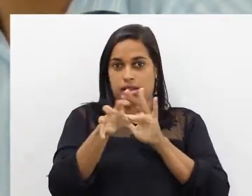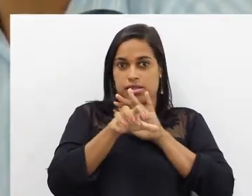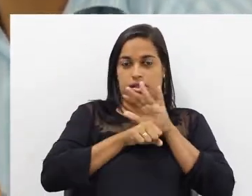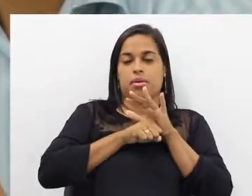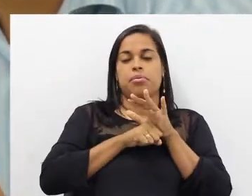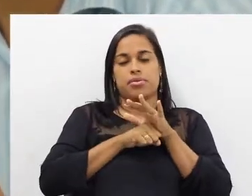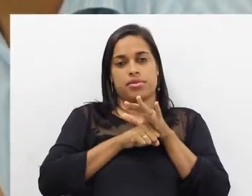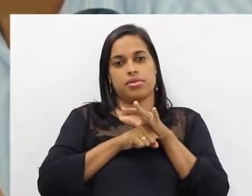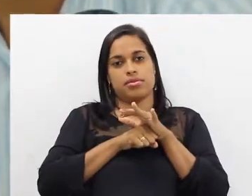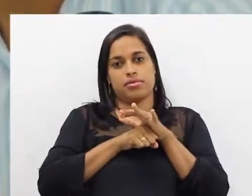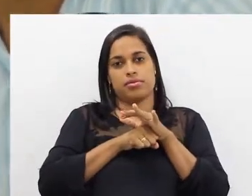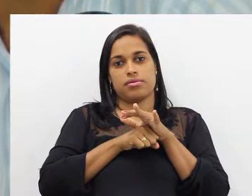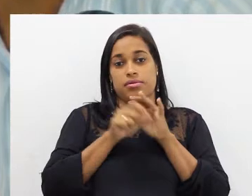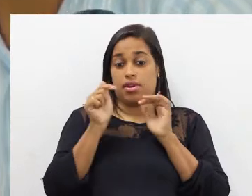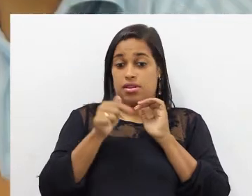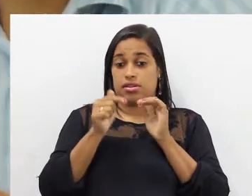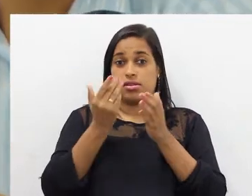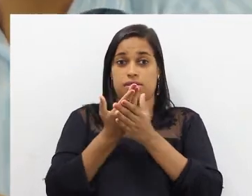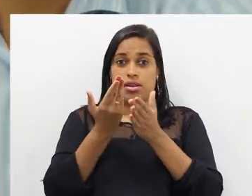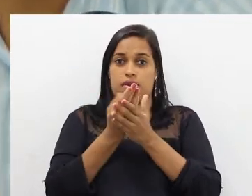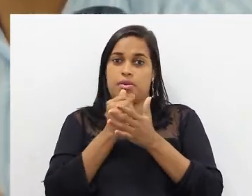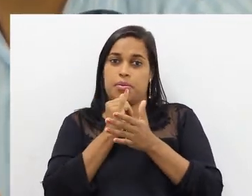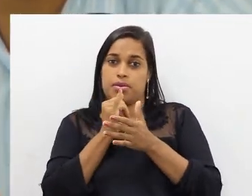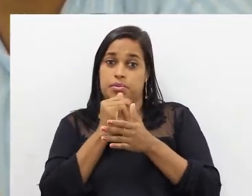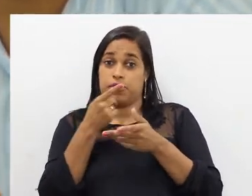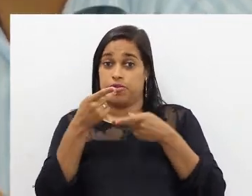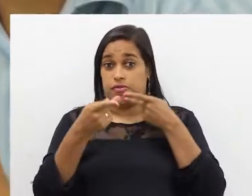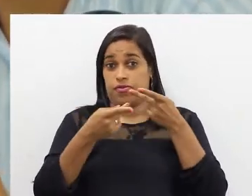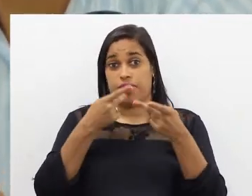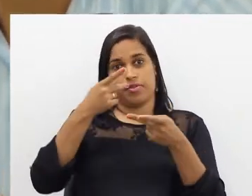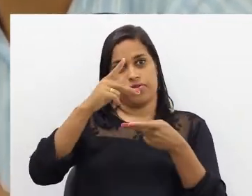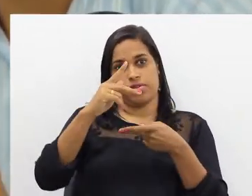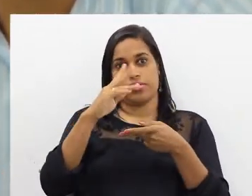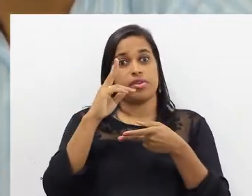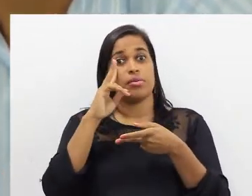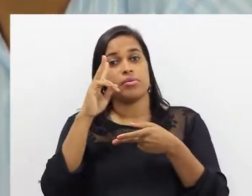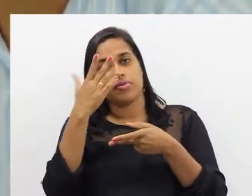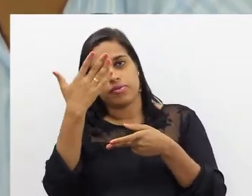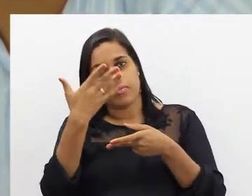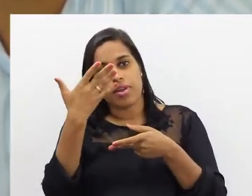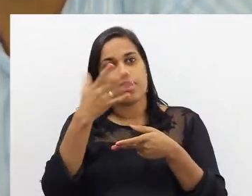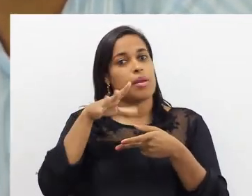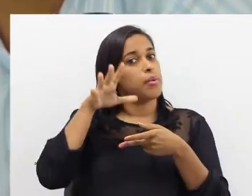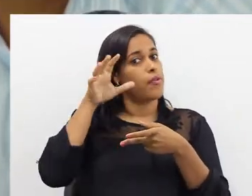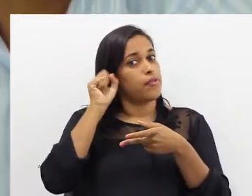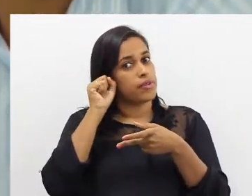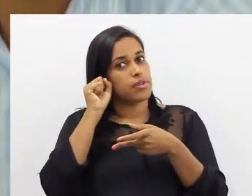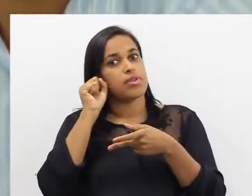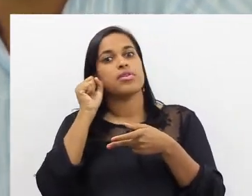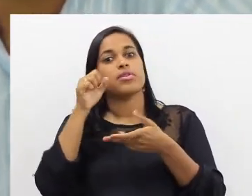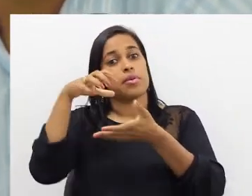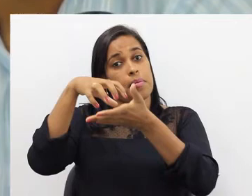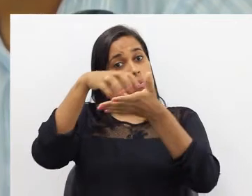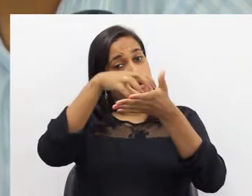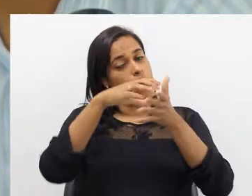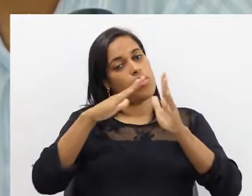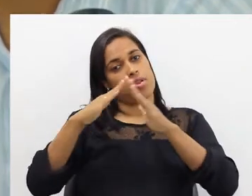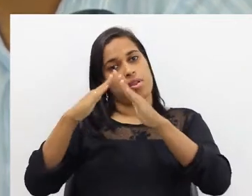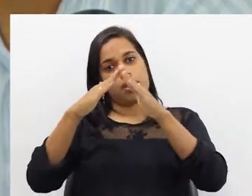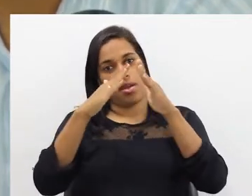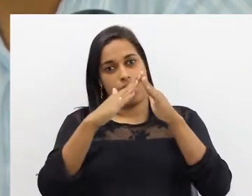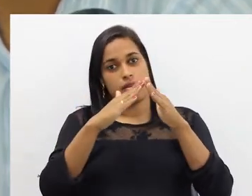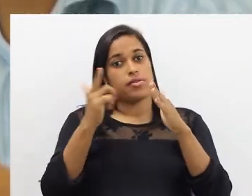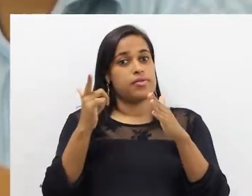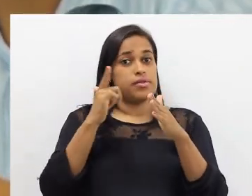estamos nessa aula aqui, estou falando com você, você está me vendo, está me escutando aí no polo, onde você estiver, em casa, e